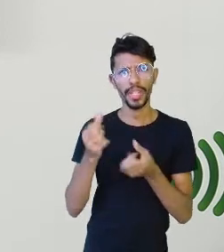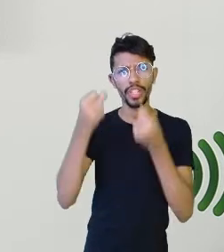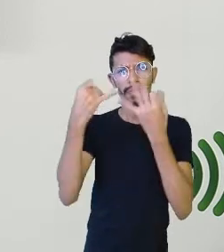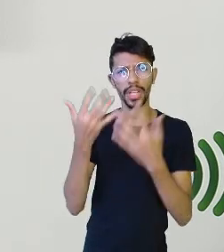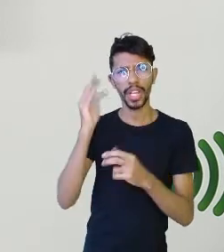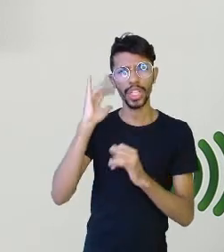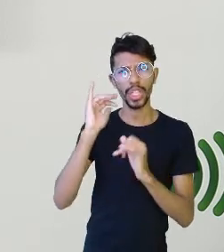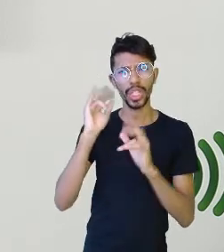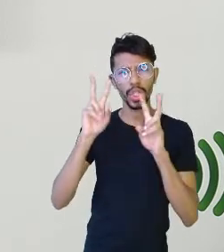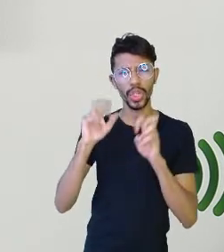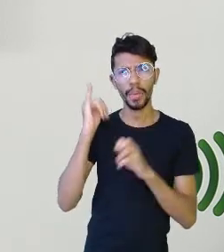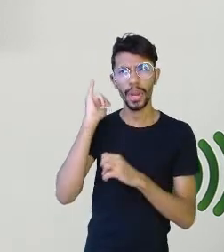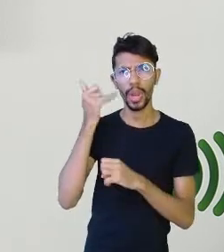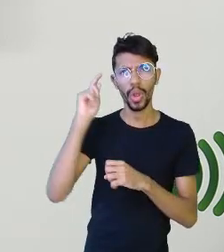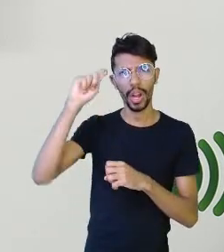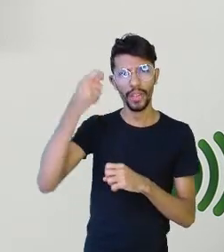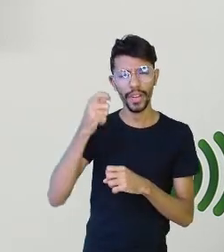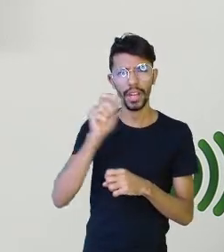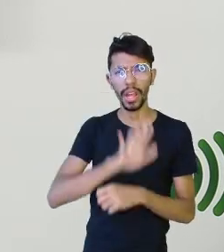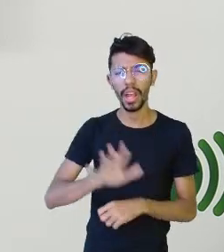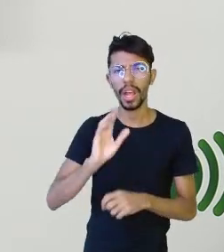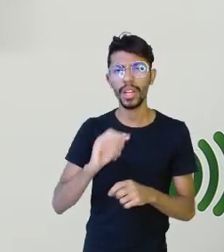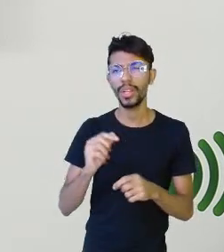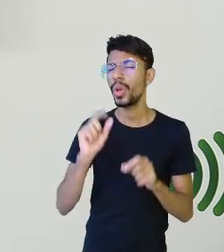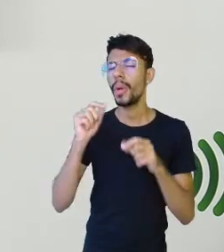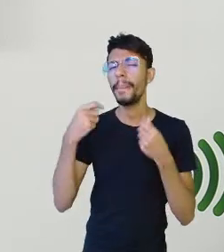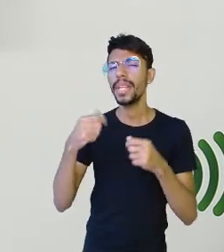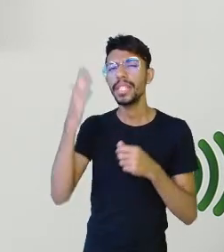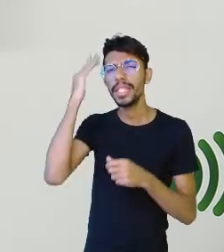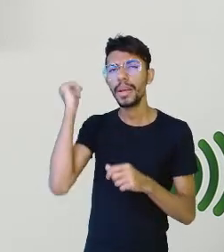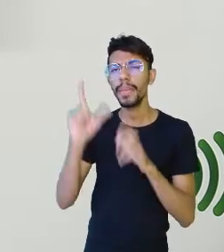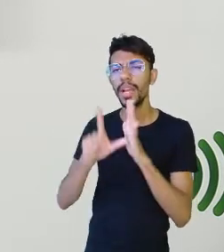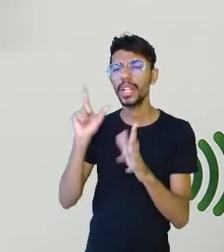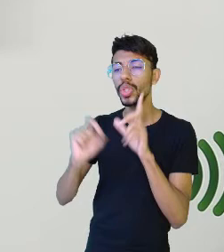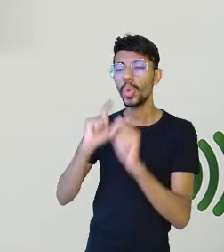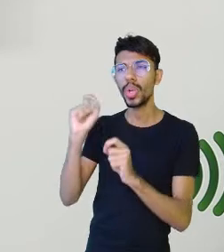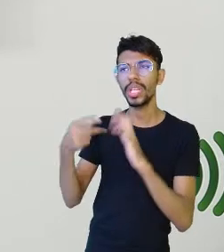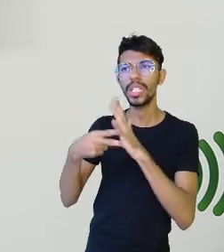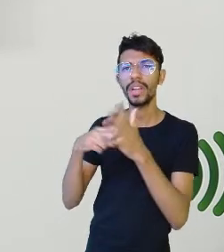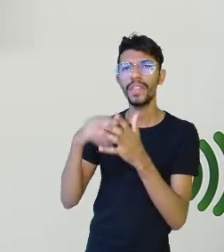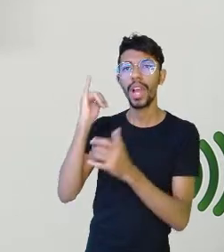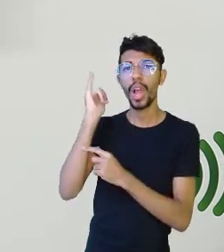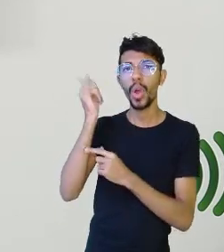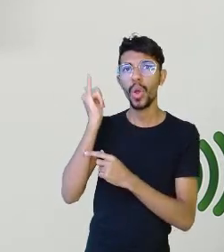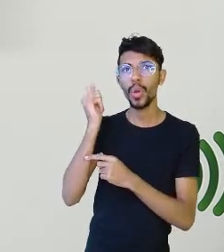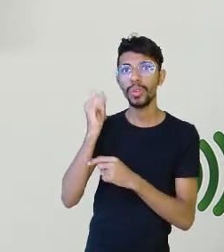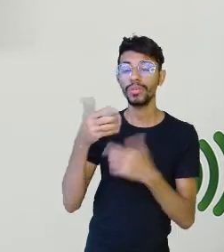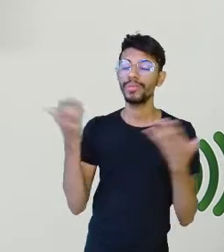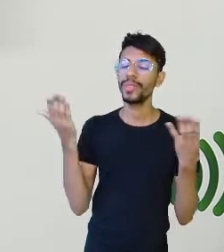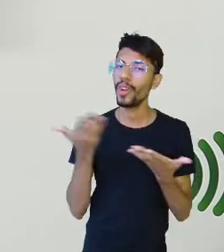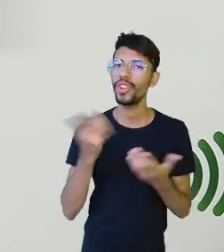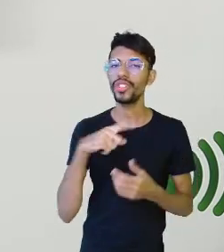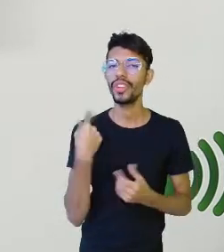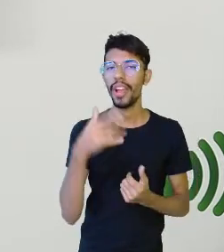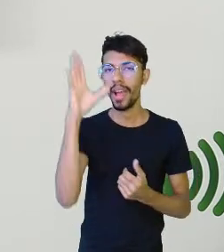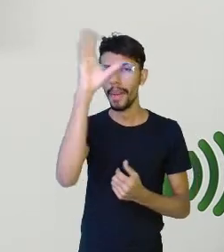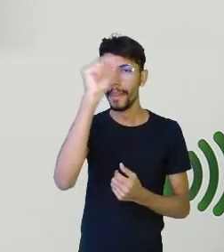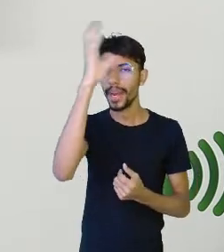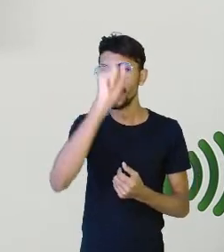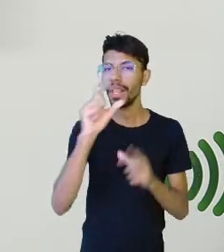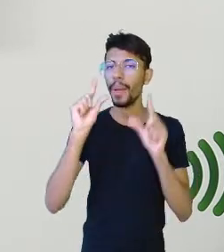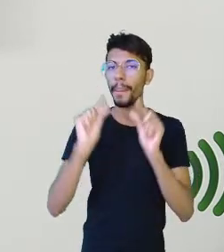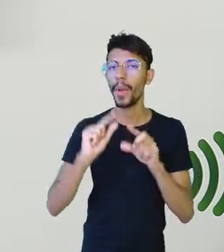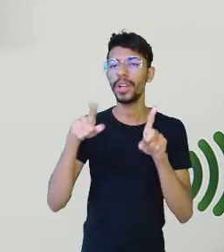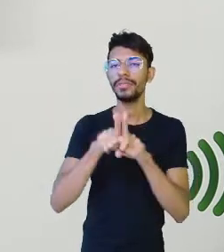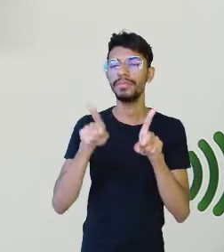Porque eu sei que você sabe que existem vários tipos de conto. Então, hoje vamos aprender um pouquinho e vamos lembrar, porque com certeza você já